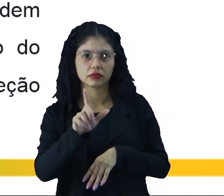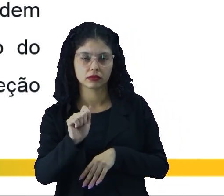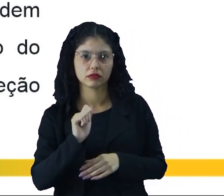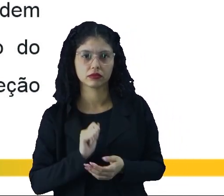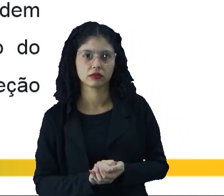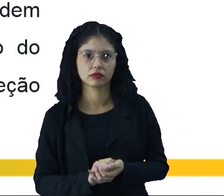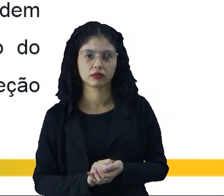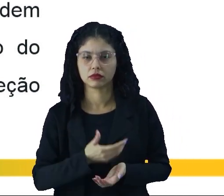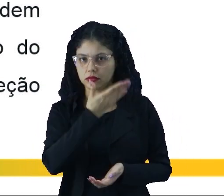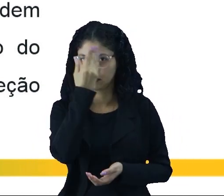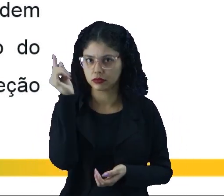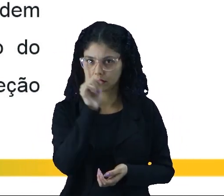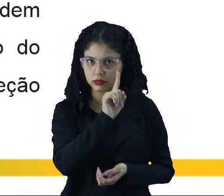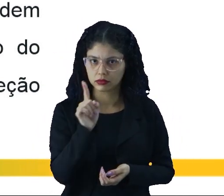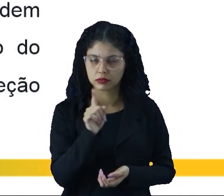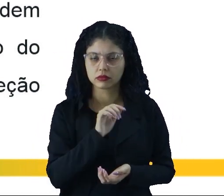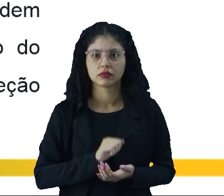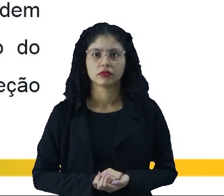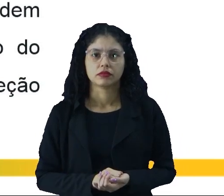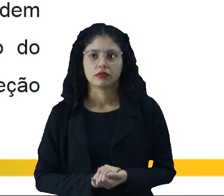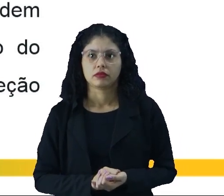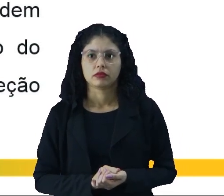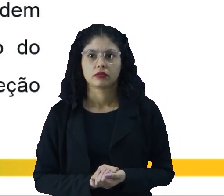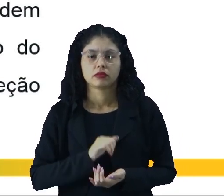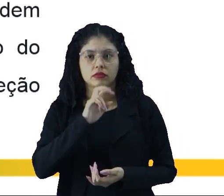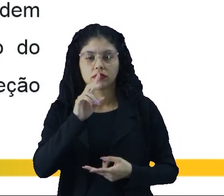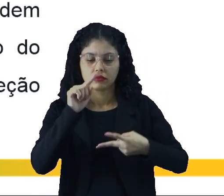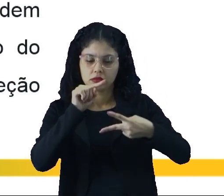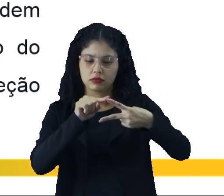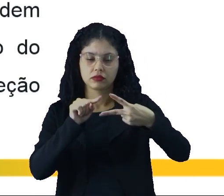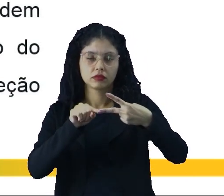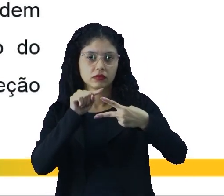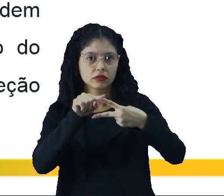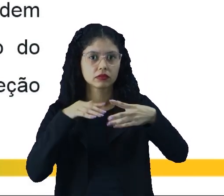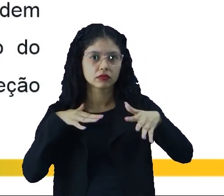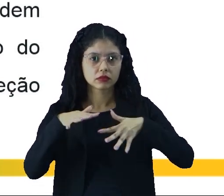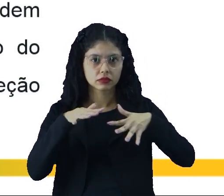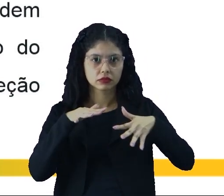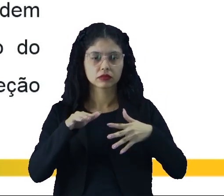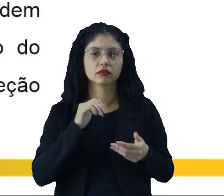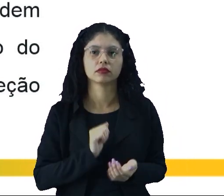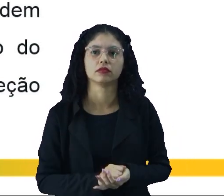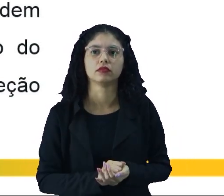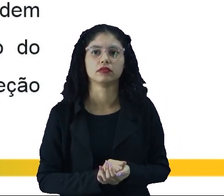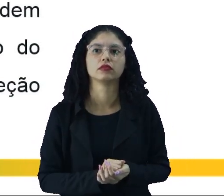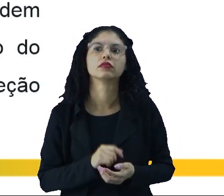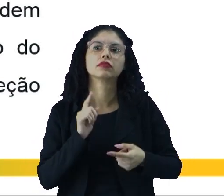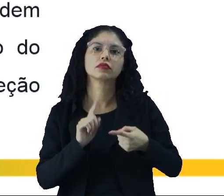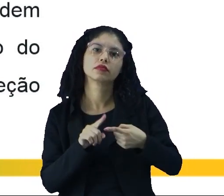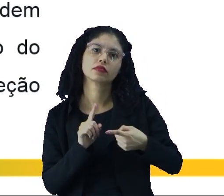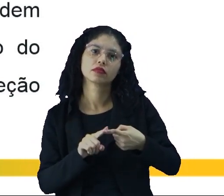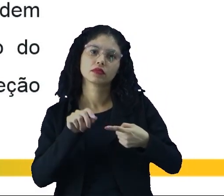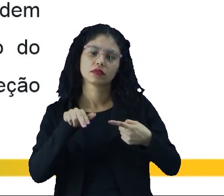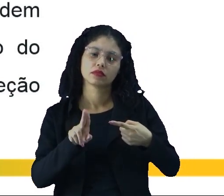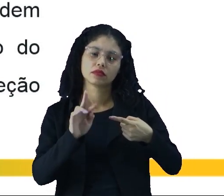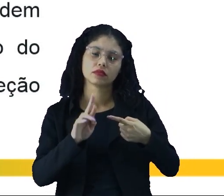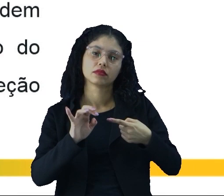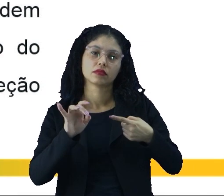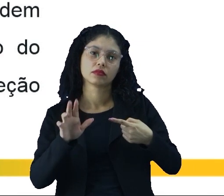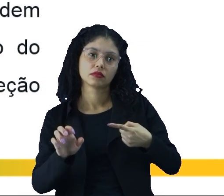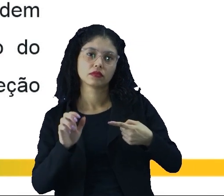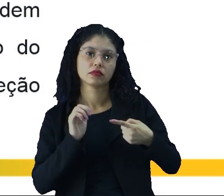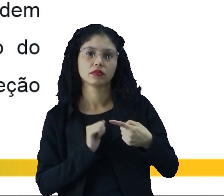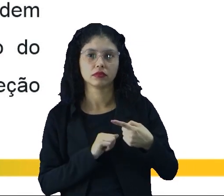bidimensional. Então não esqueça disso, pessoal. Ele vai envolver dois movimentos, né? Ele é composto de um movimento uniforme